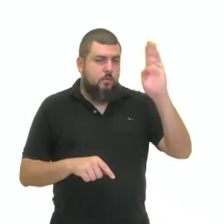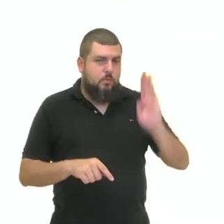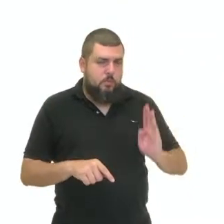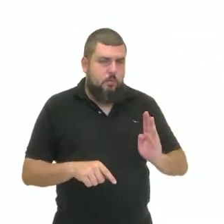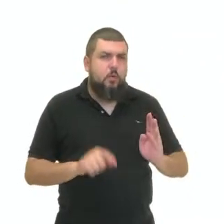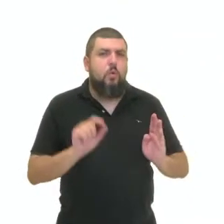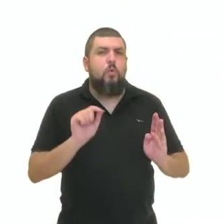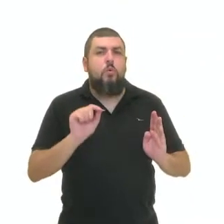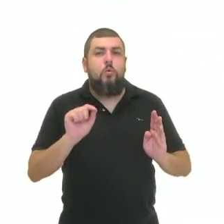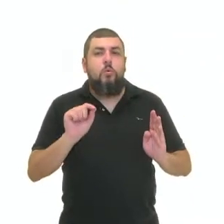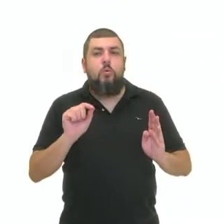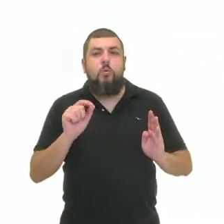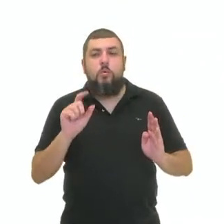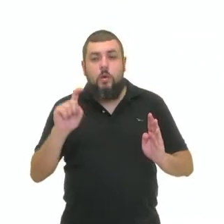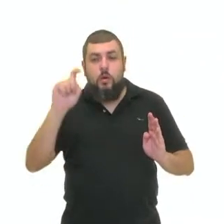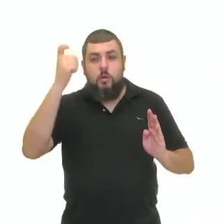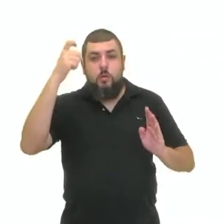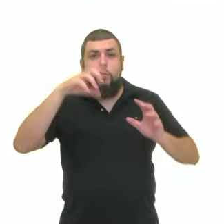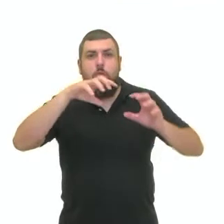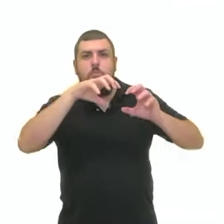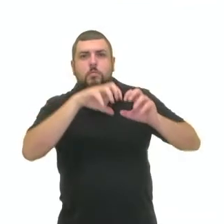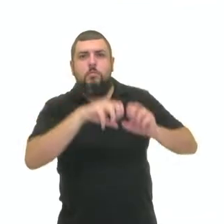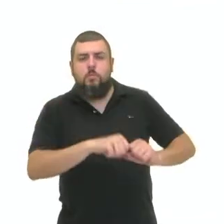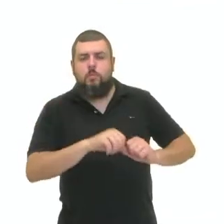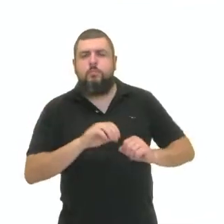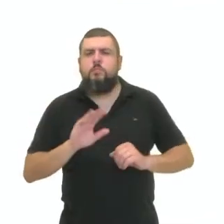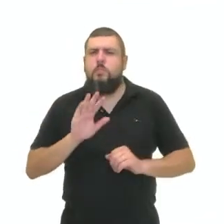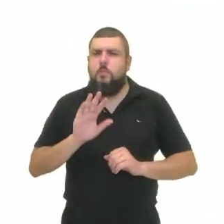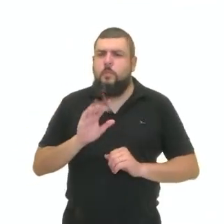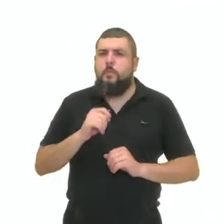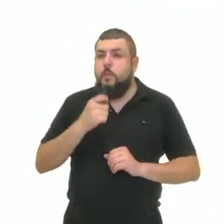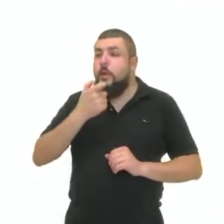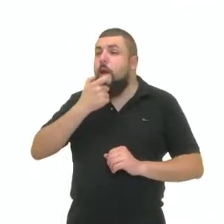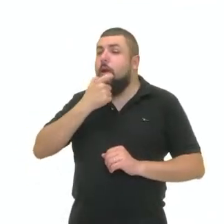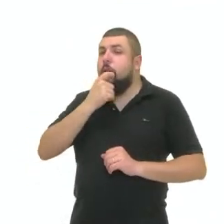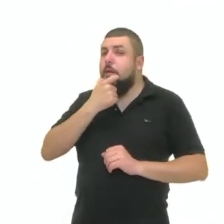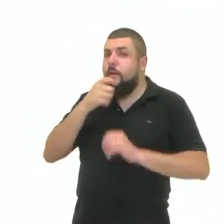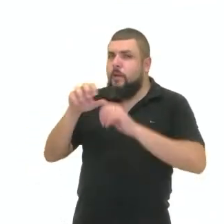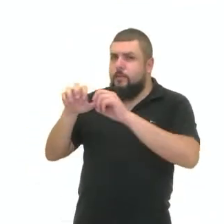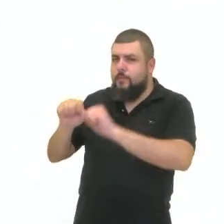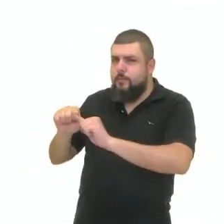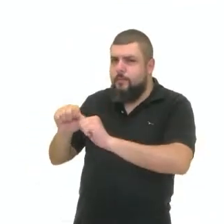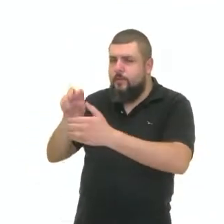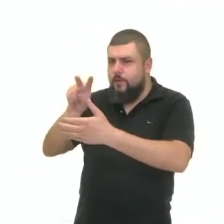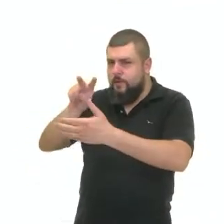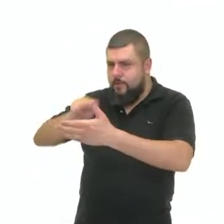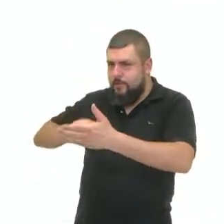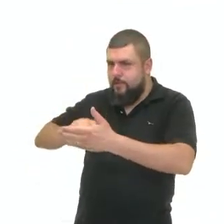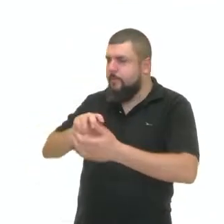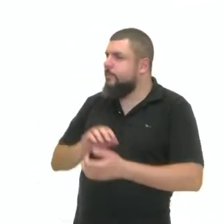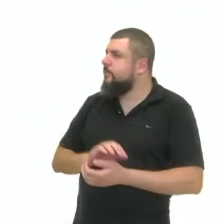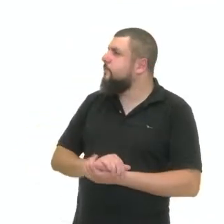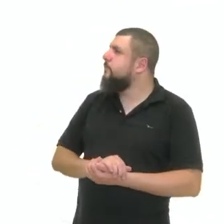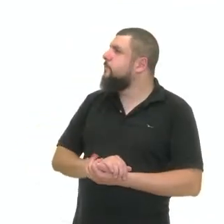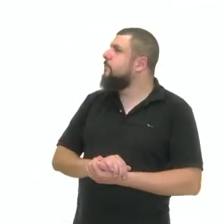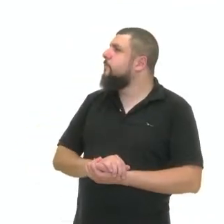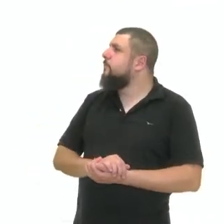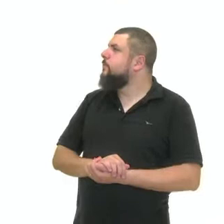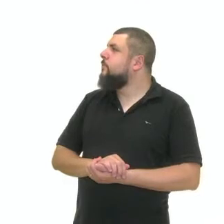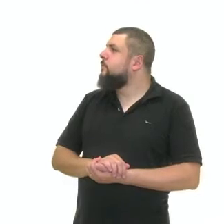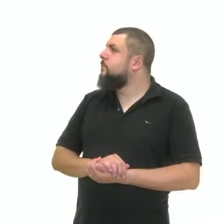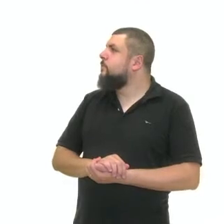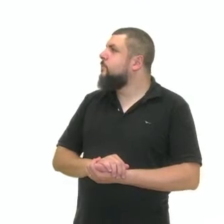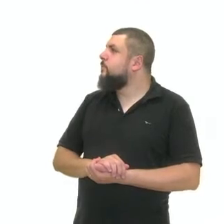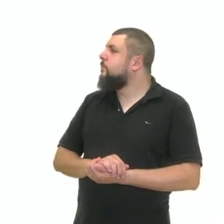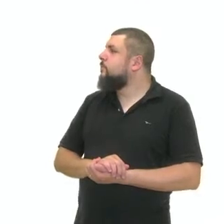foram colônia da Inglaterra. Em 1600, chegaram os representantes da Companhia das Índias Orientais,